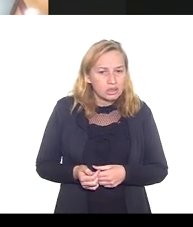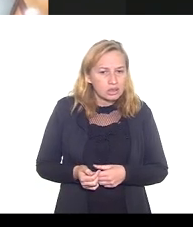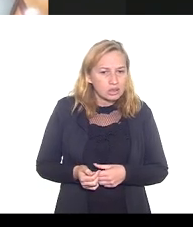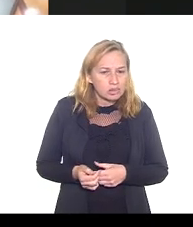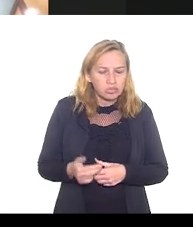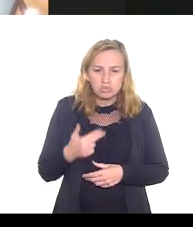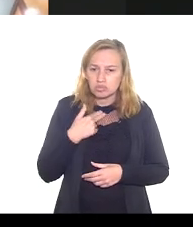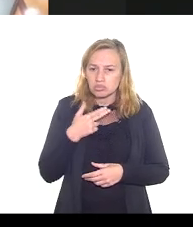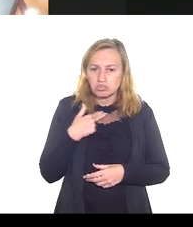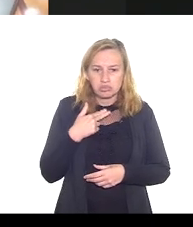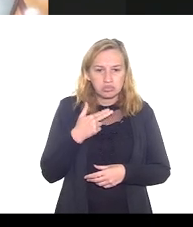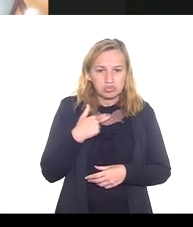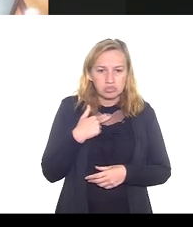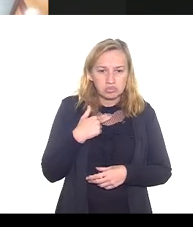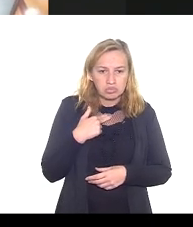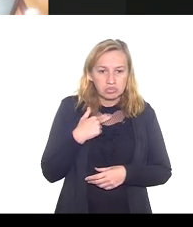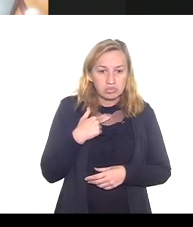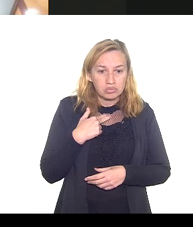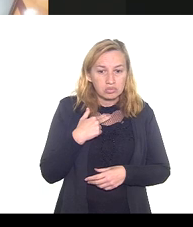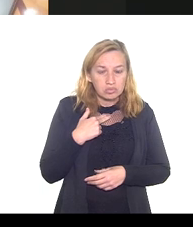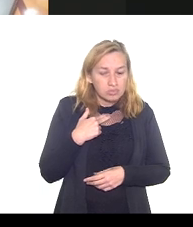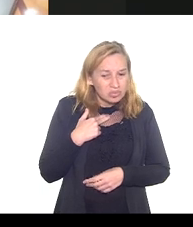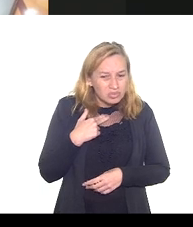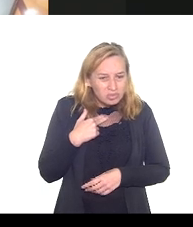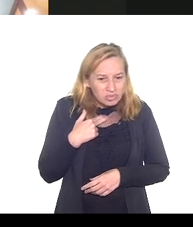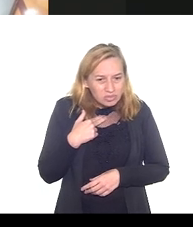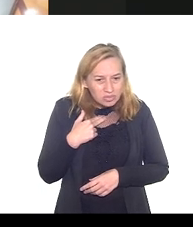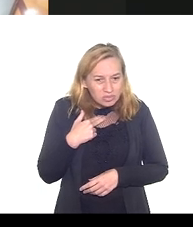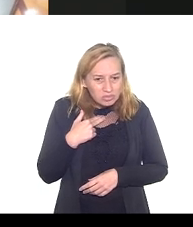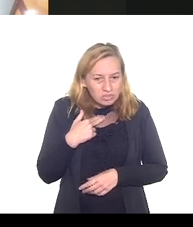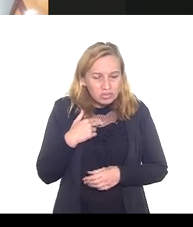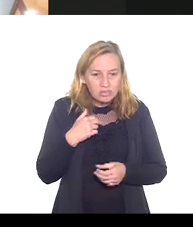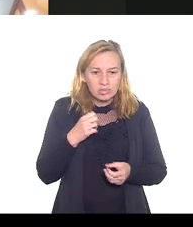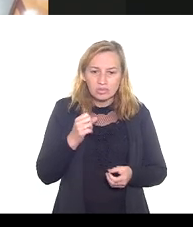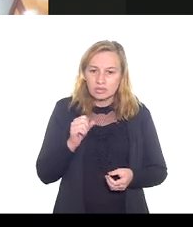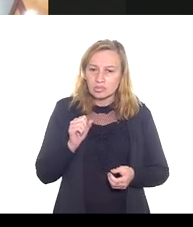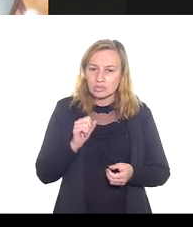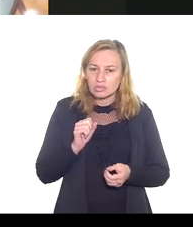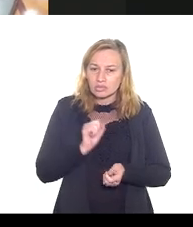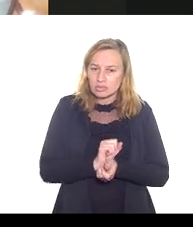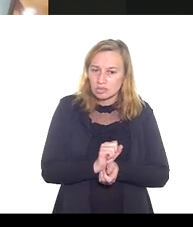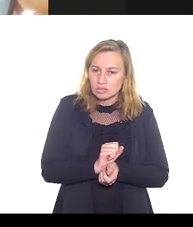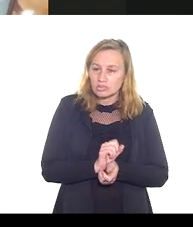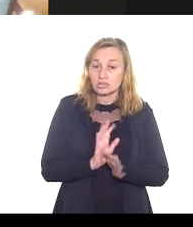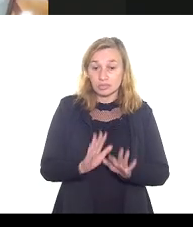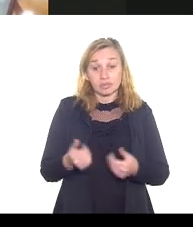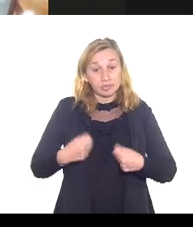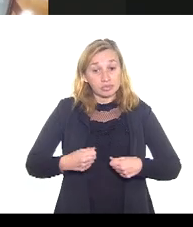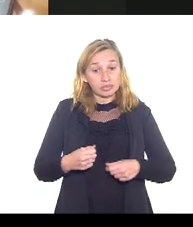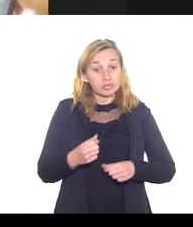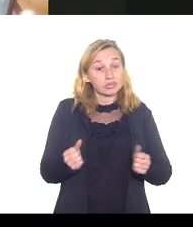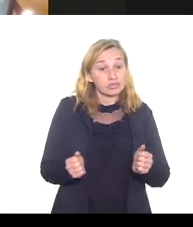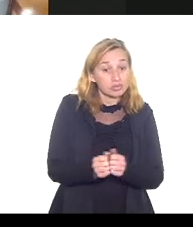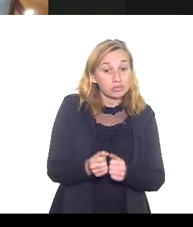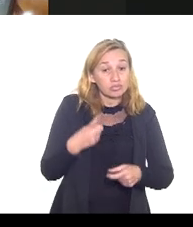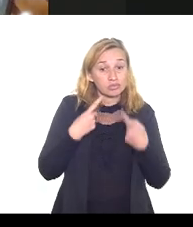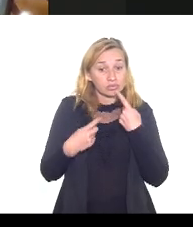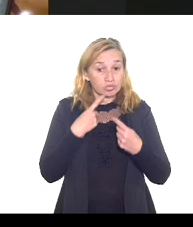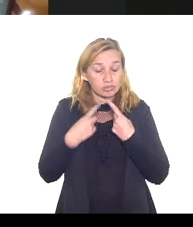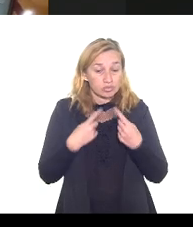não poderíamos nos abster dessa luta, né, dessa discussão.